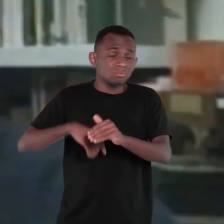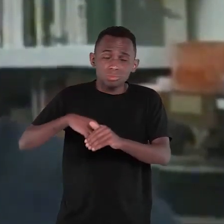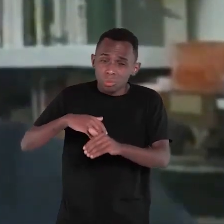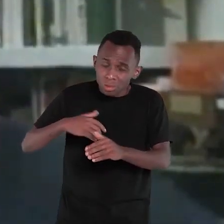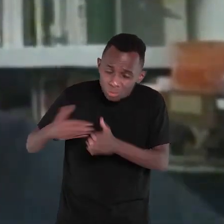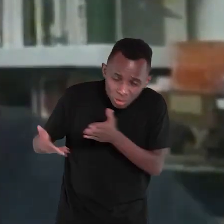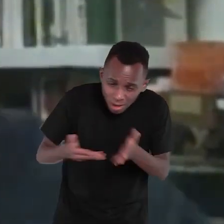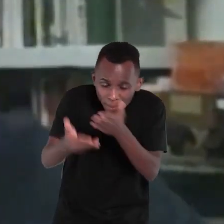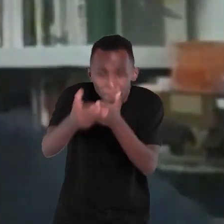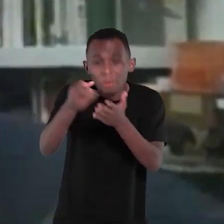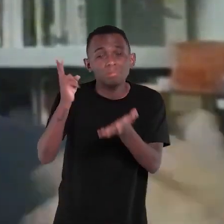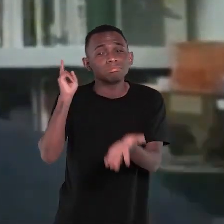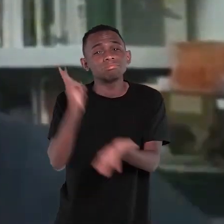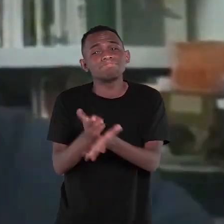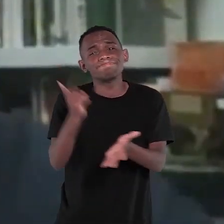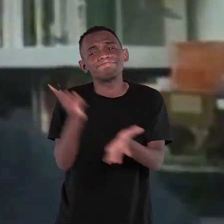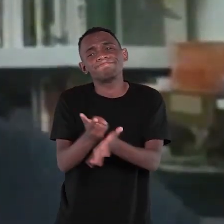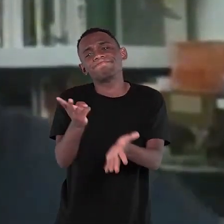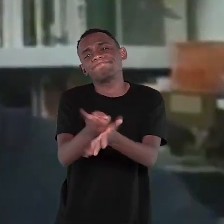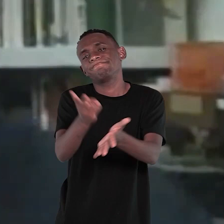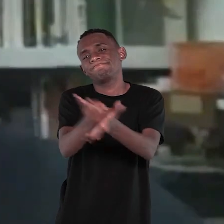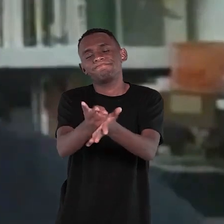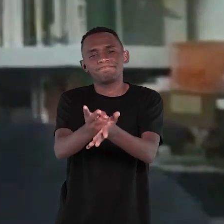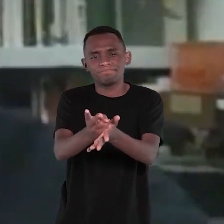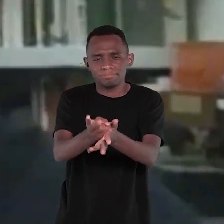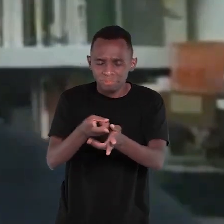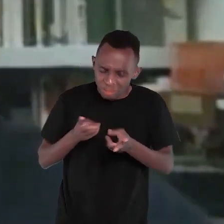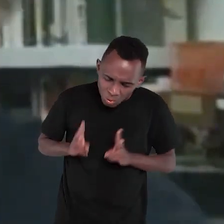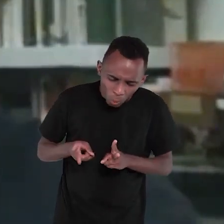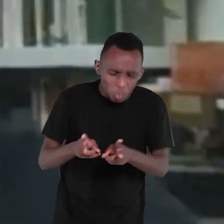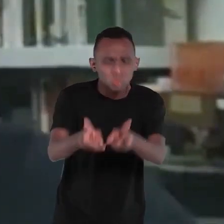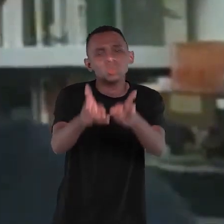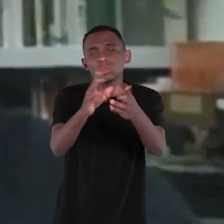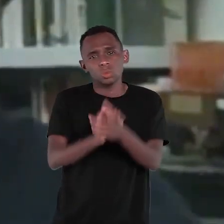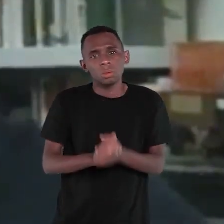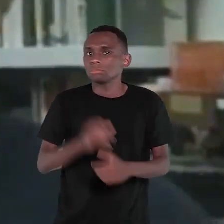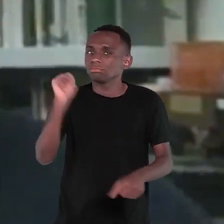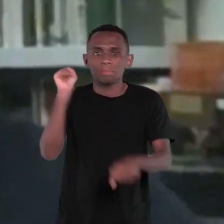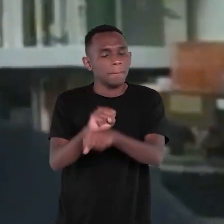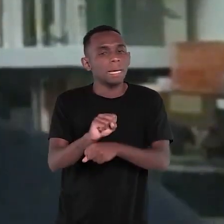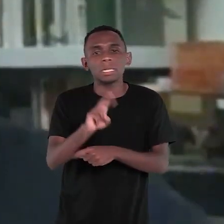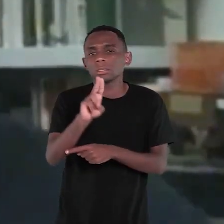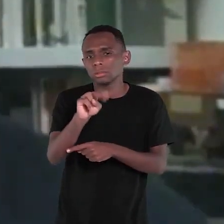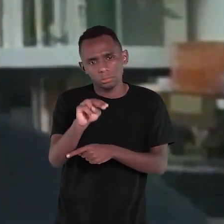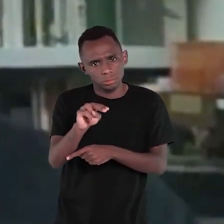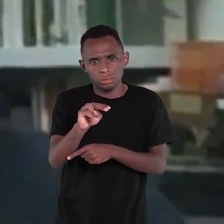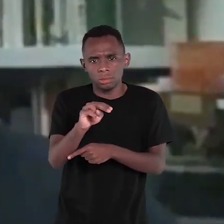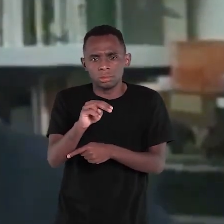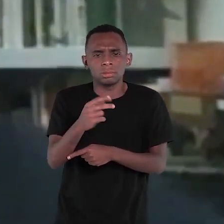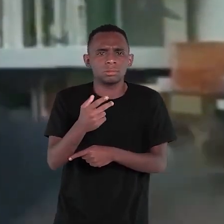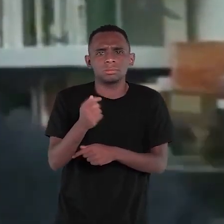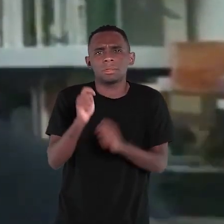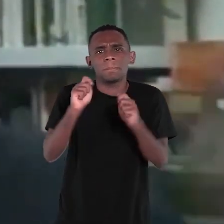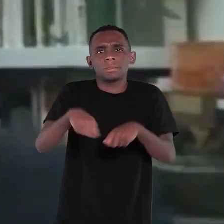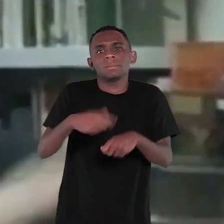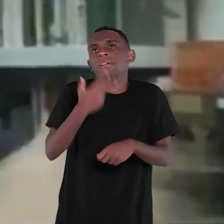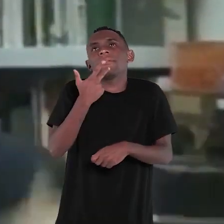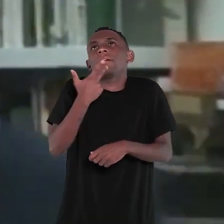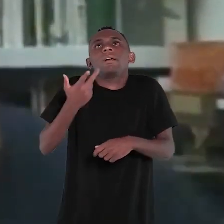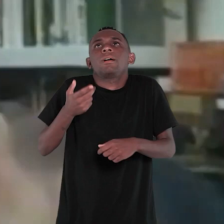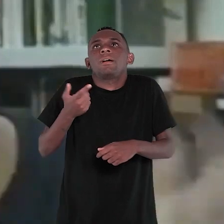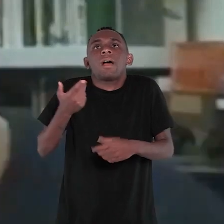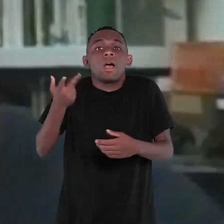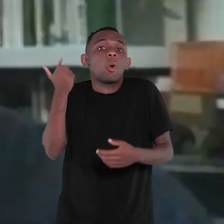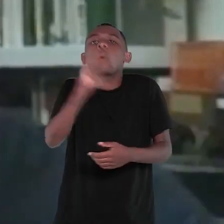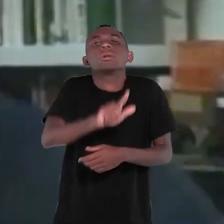eterno caminhar, é um caminho, é uma estrada que você vai trilhando por ela, não para, não dá para você chegar e falar, bom, agora eu cheguei